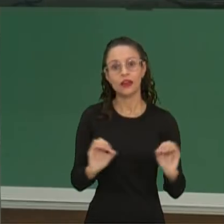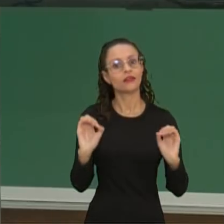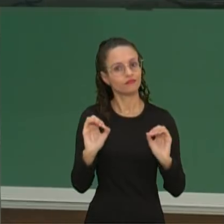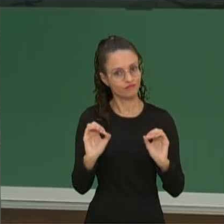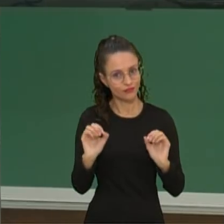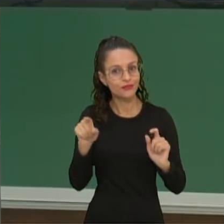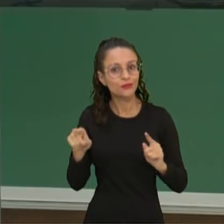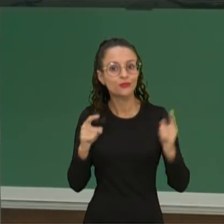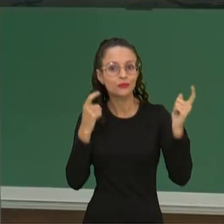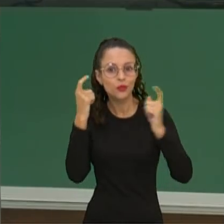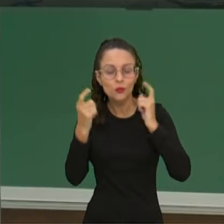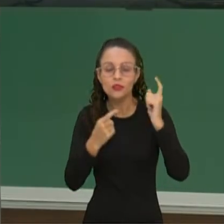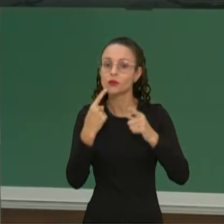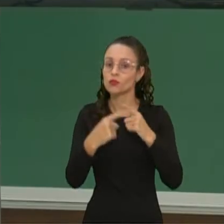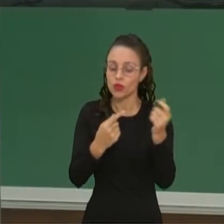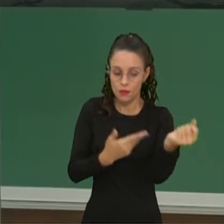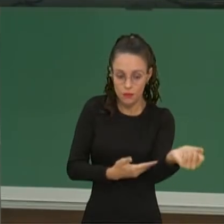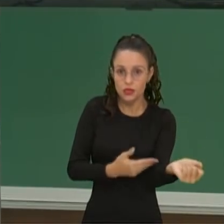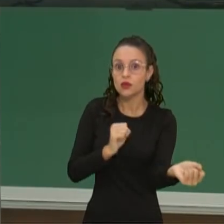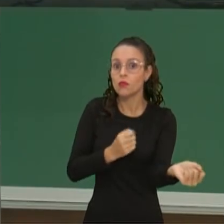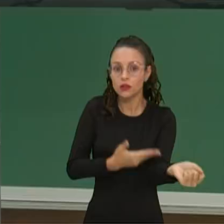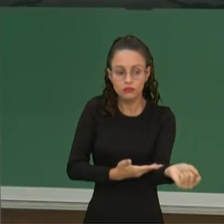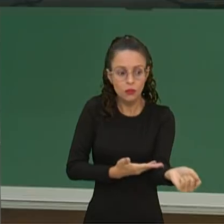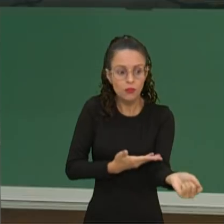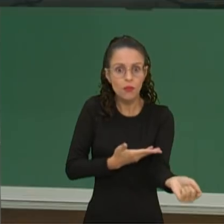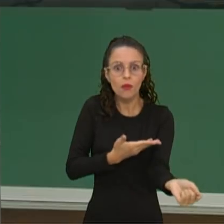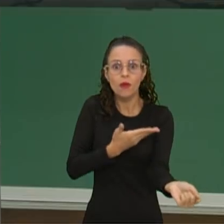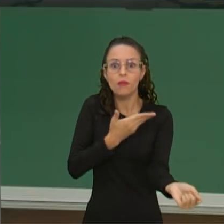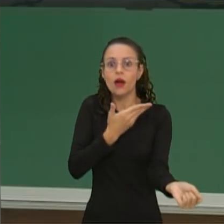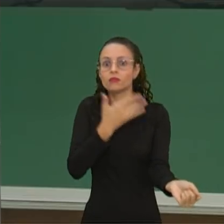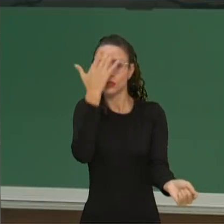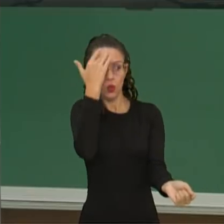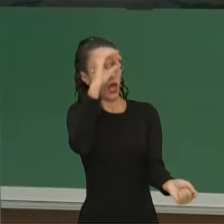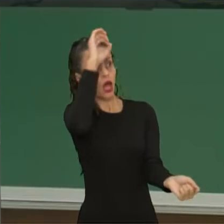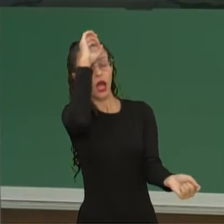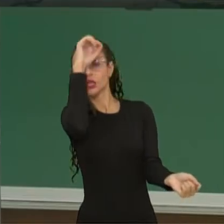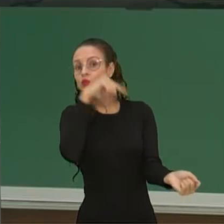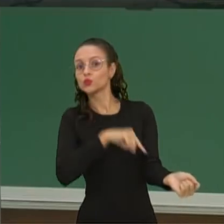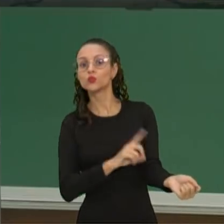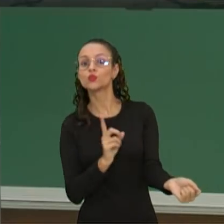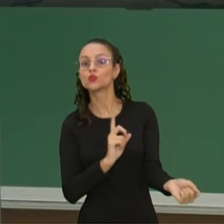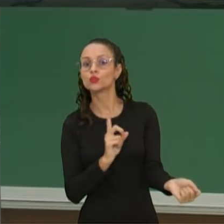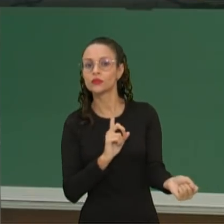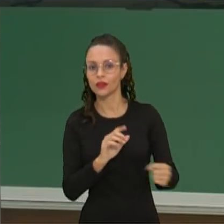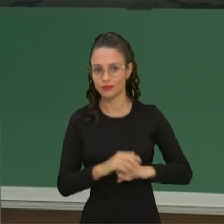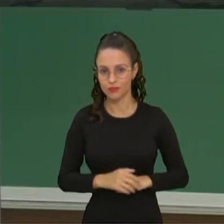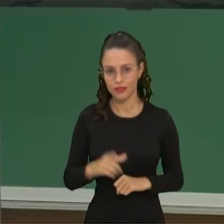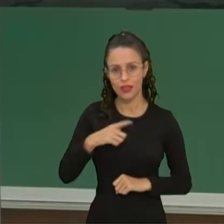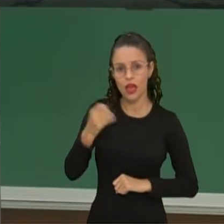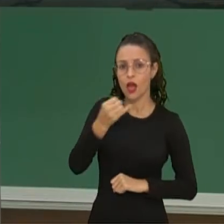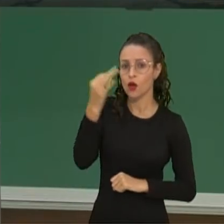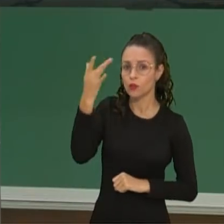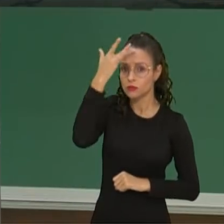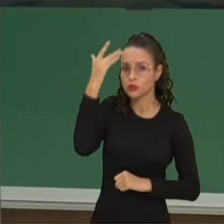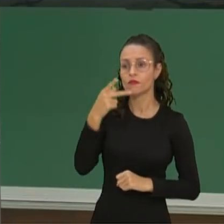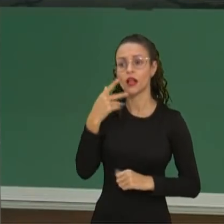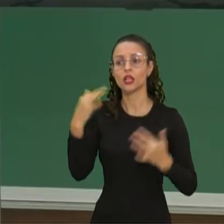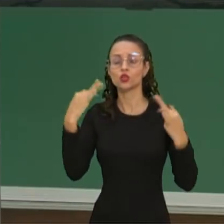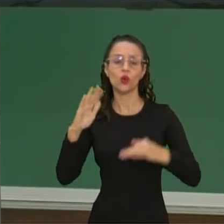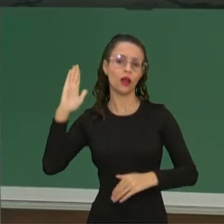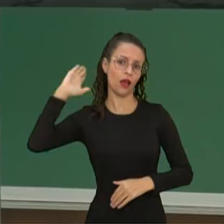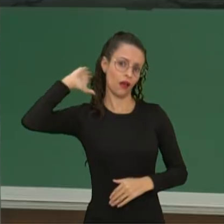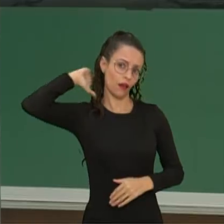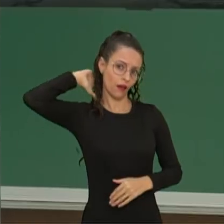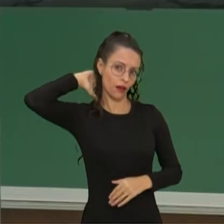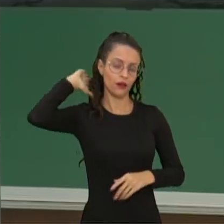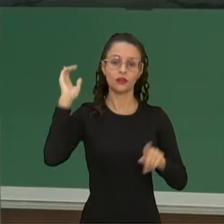preocupante, né? Porque a pressão pode estar elevada e a pessoa não sabe. Tem gente que relata dor atrás da cabeça, na nuca, tem gente